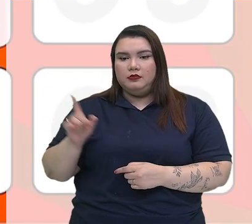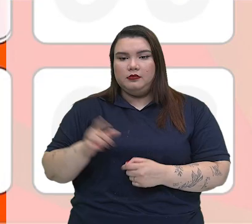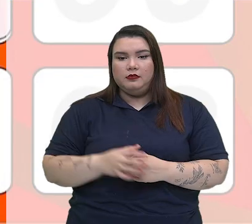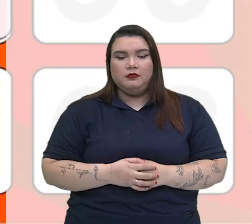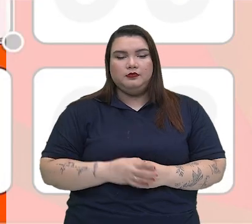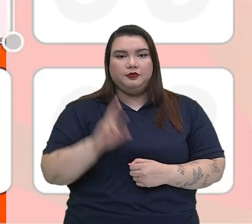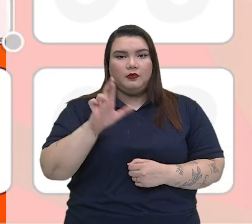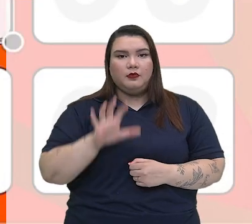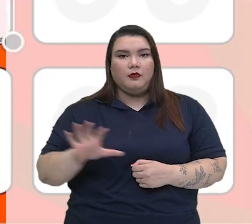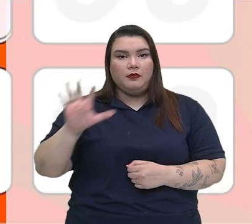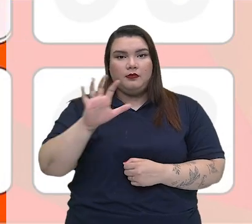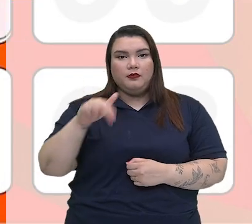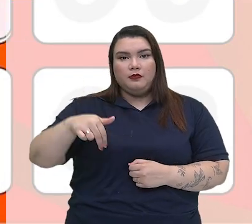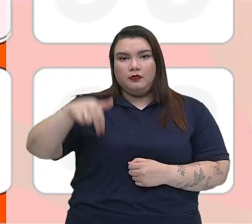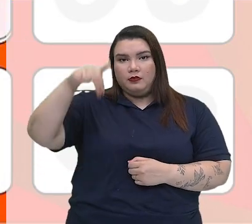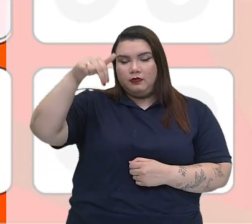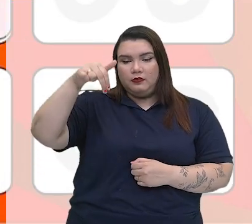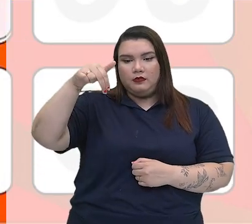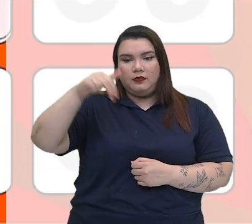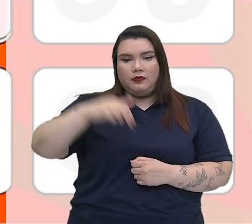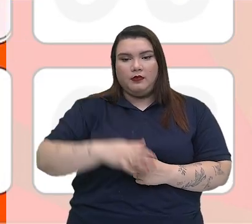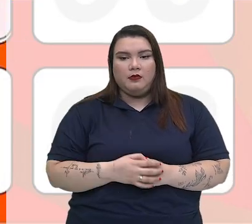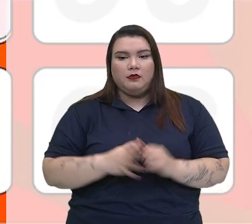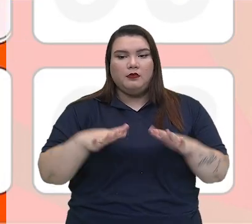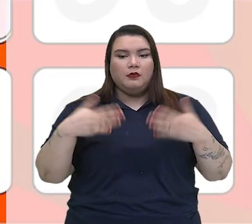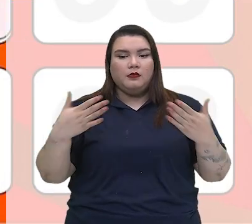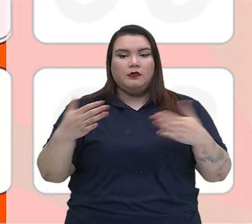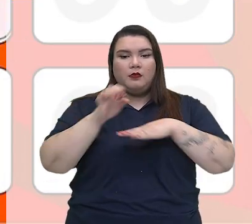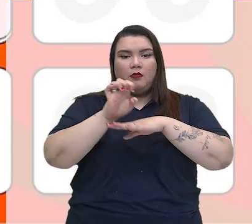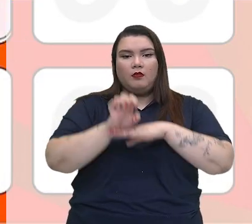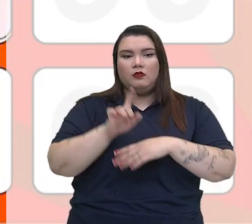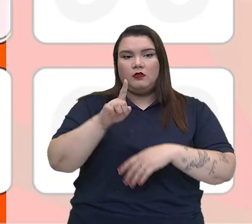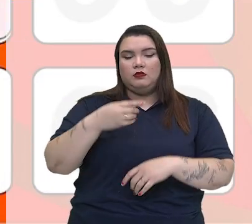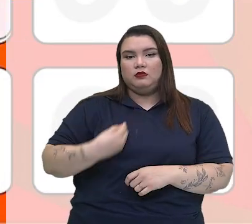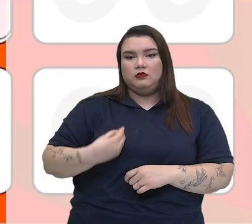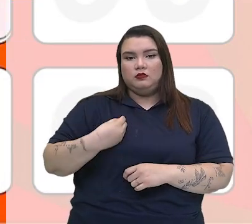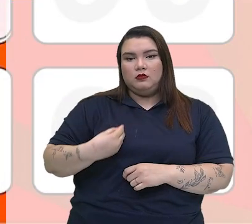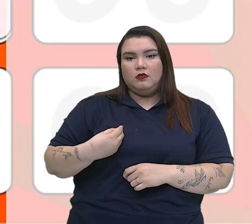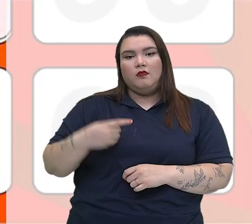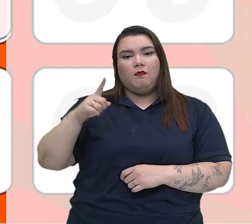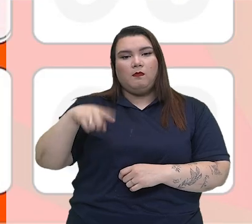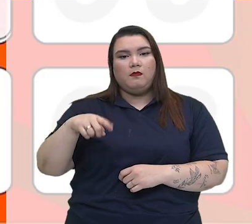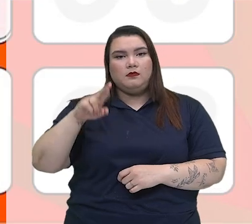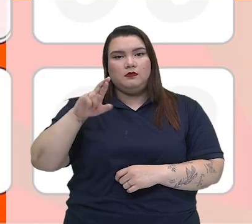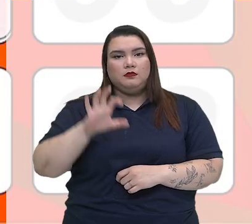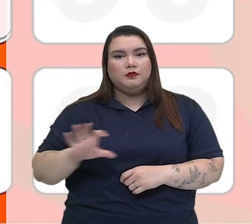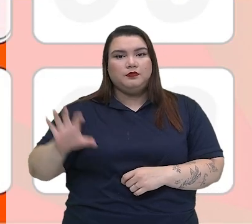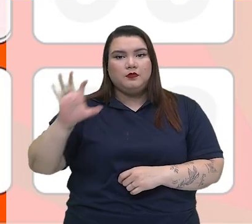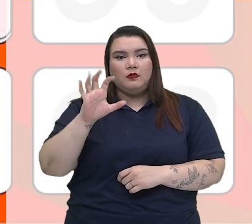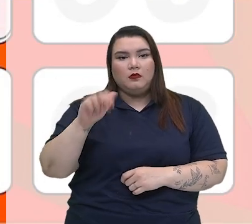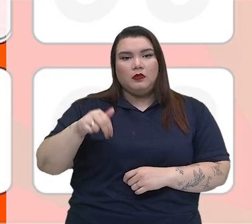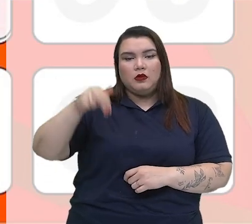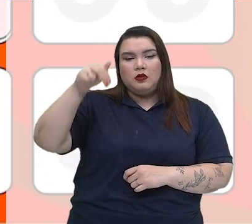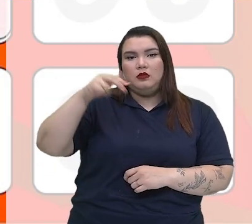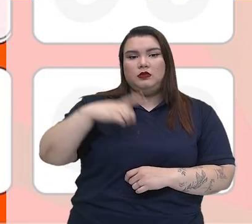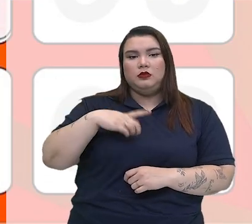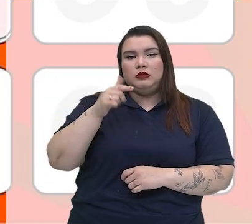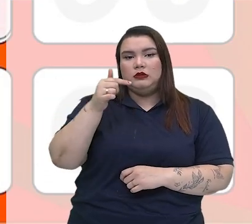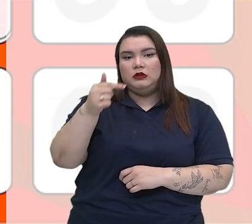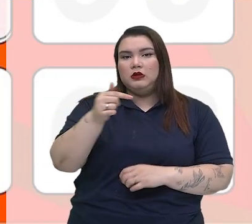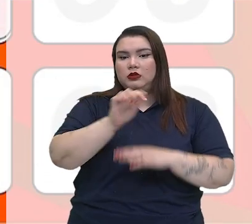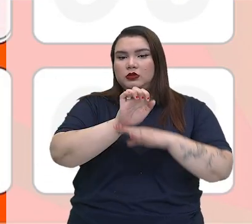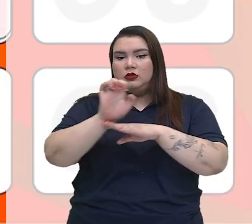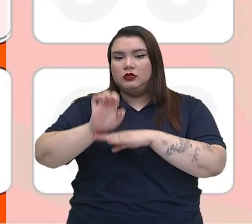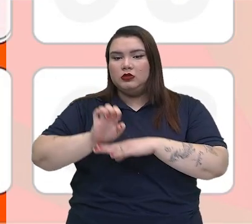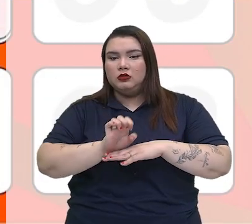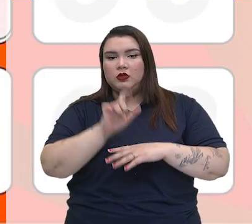a região Norte. E qual estado você mora? A região Norte tem 7 estados